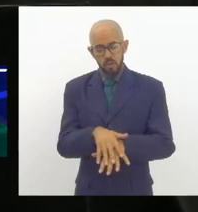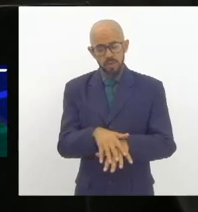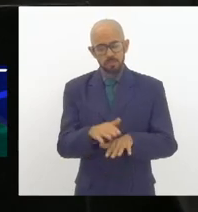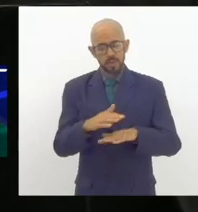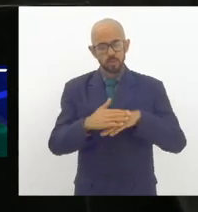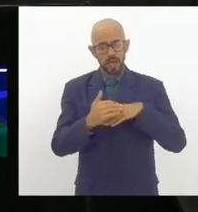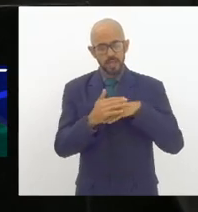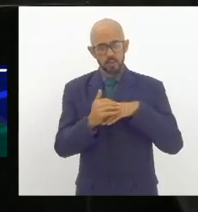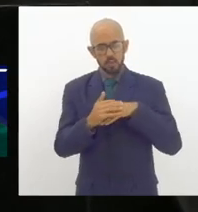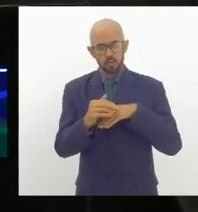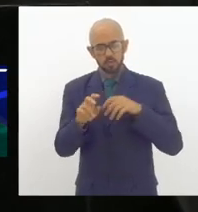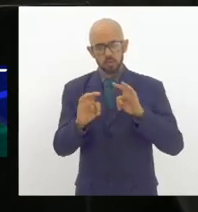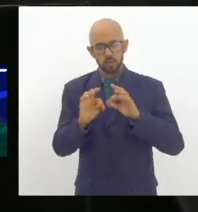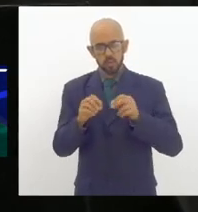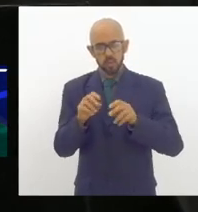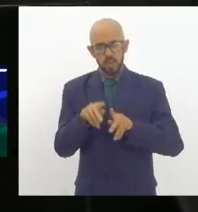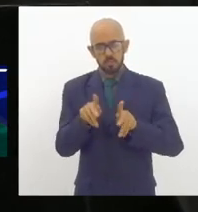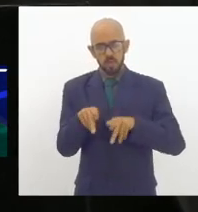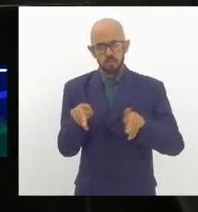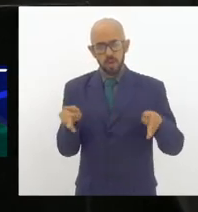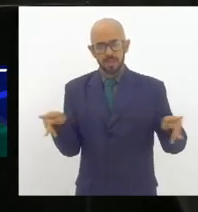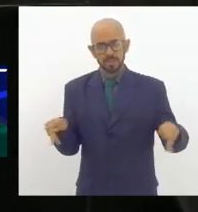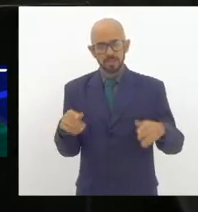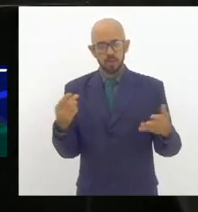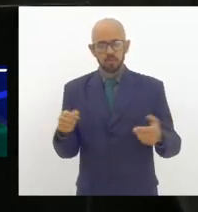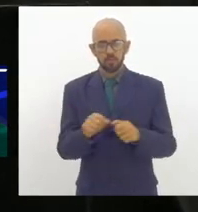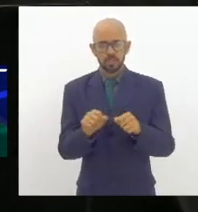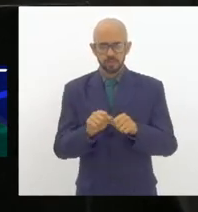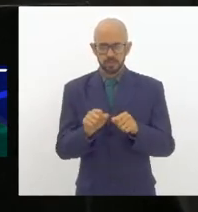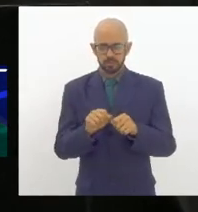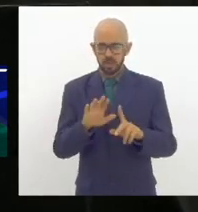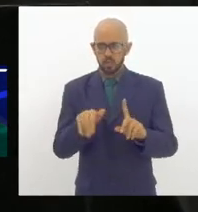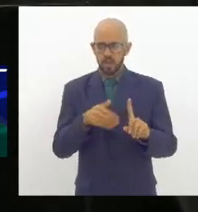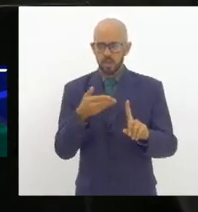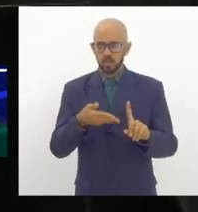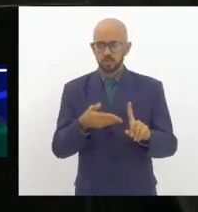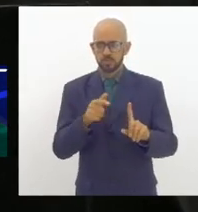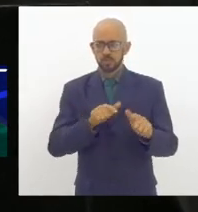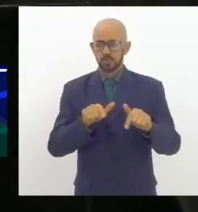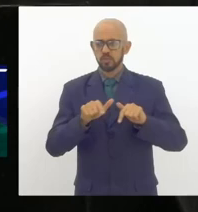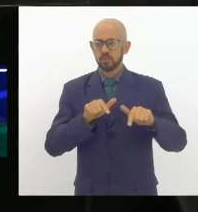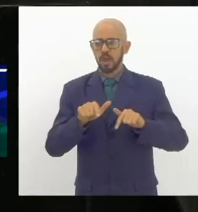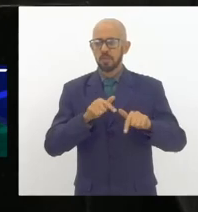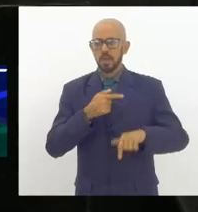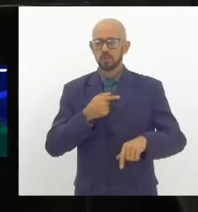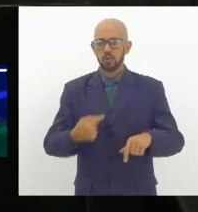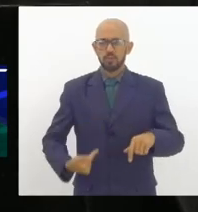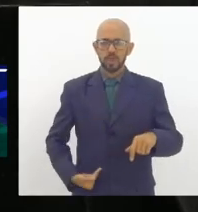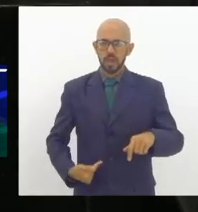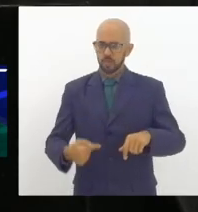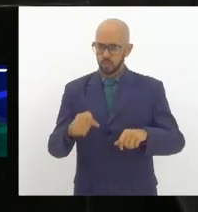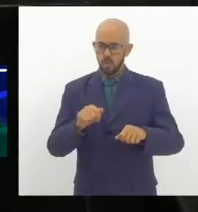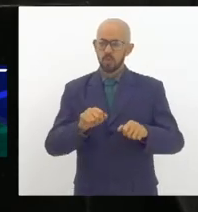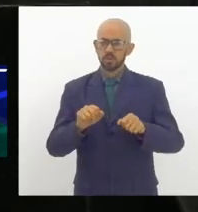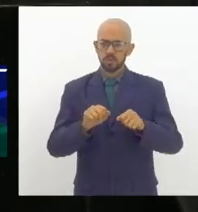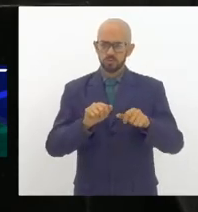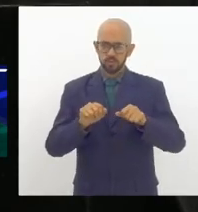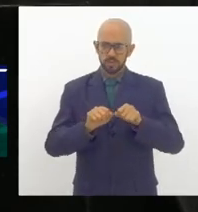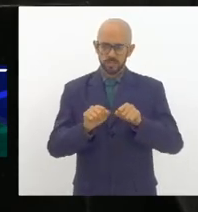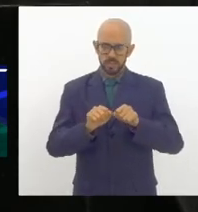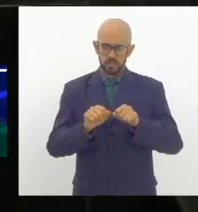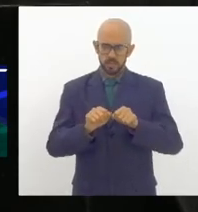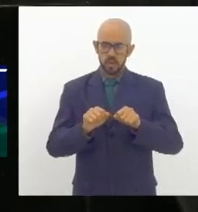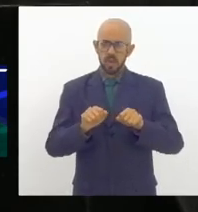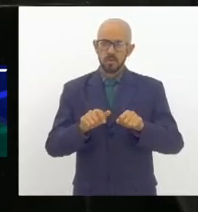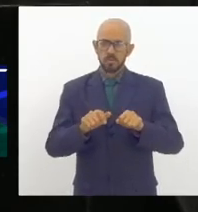que toda a população teve pelo reconhecimento dos trabalhos que o governador tem se tem feito não só